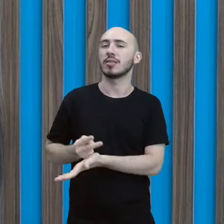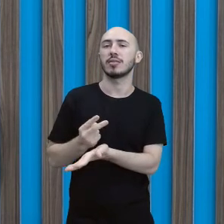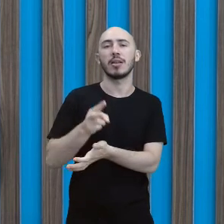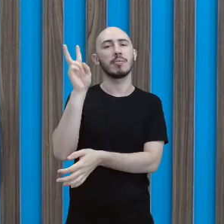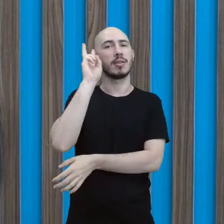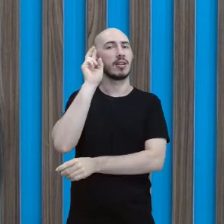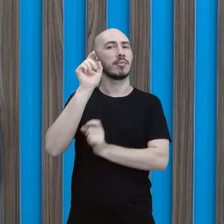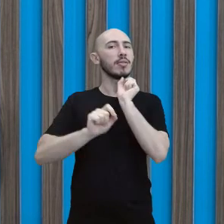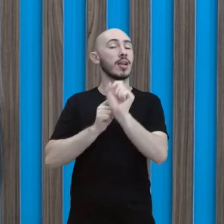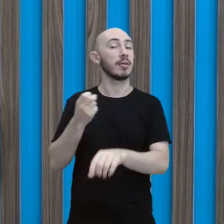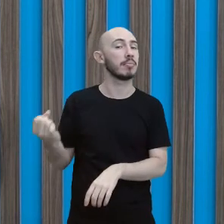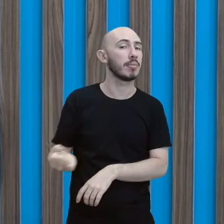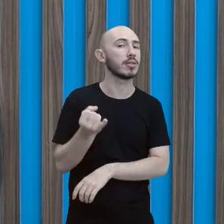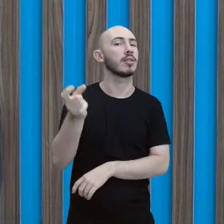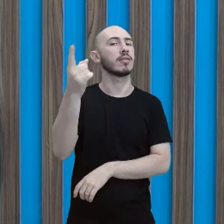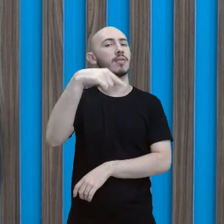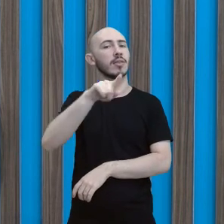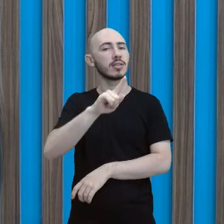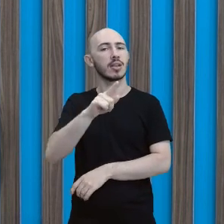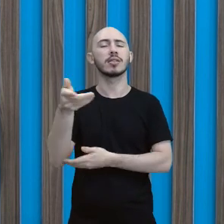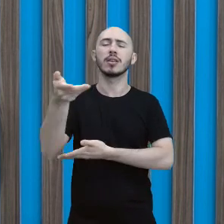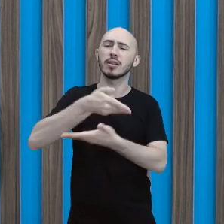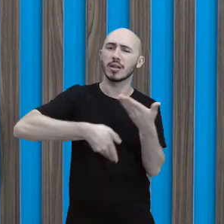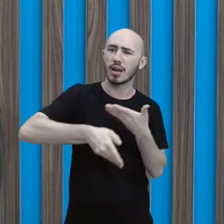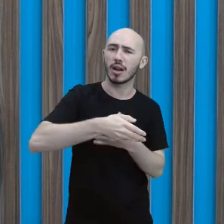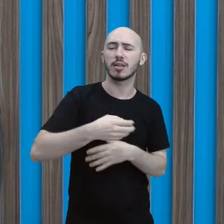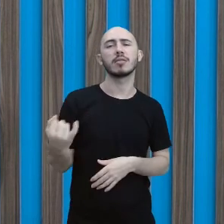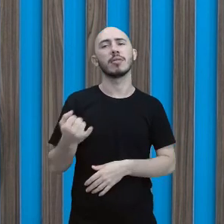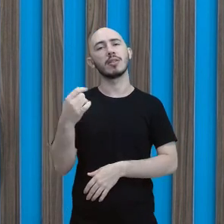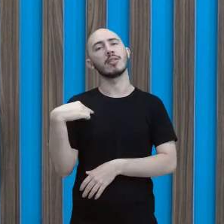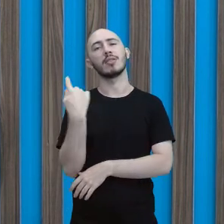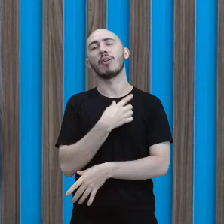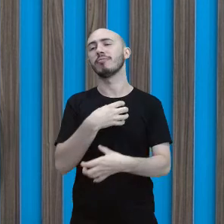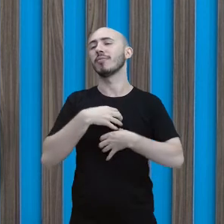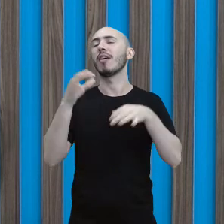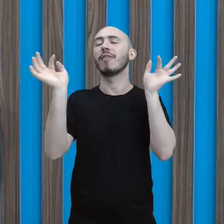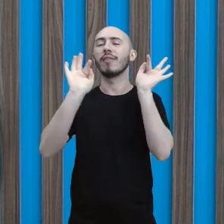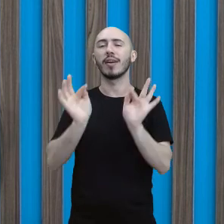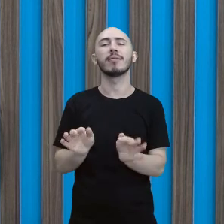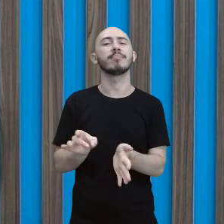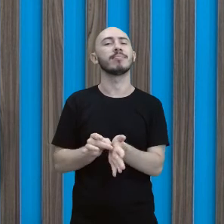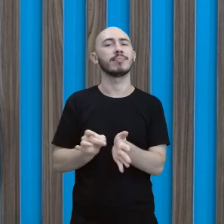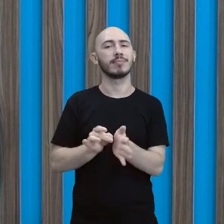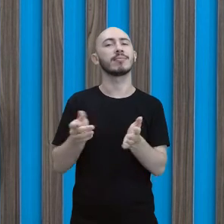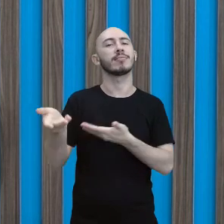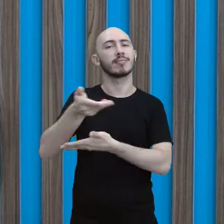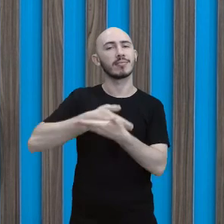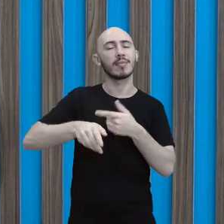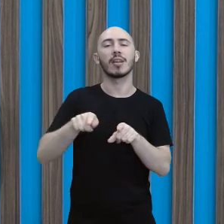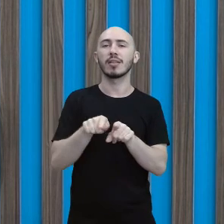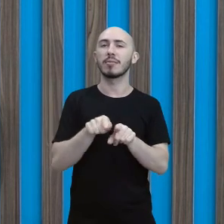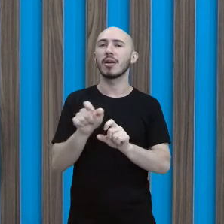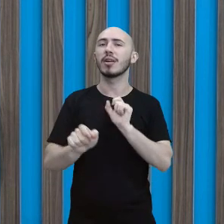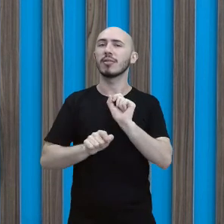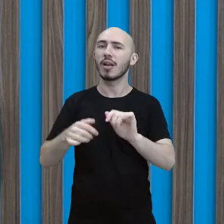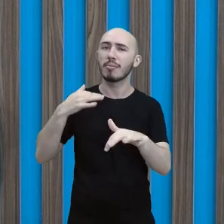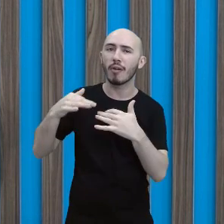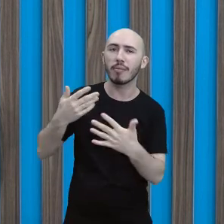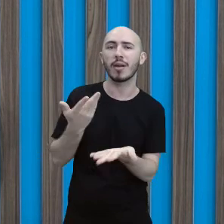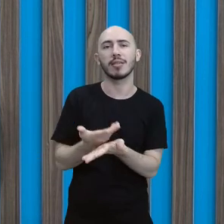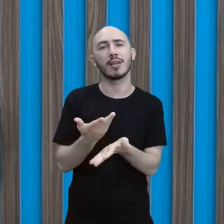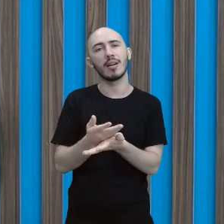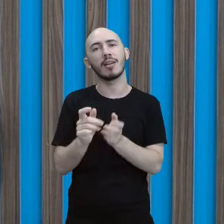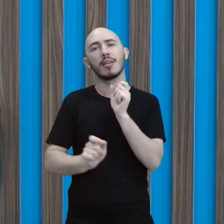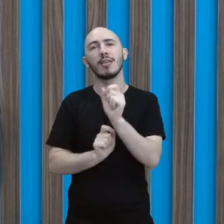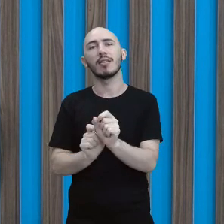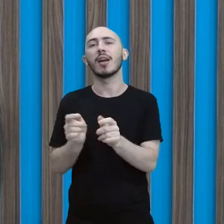lembro, né? É importante que vocês interajam, né? A gente fica muito feliz com essa interação. E dá movimento aqui à nossa aula,